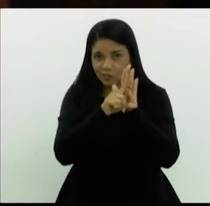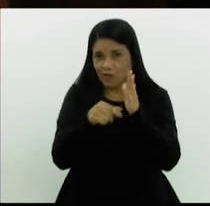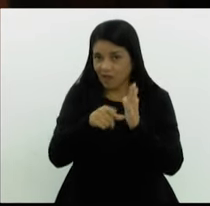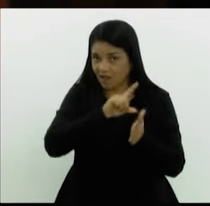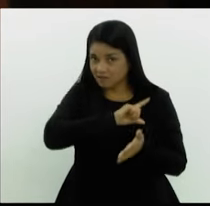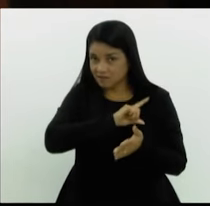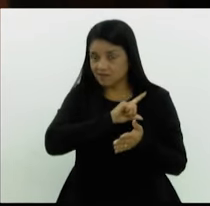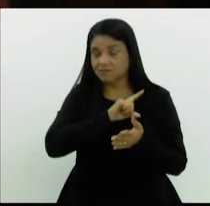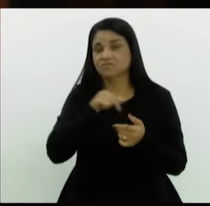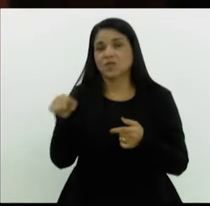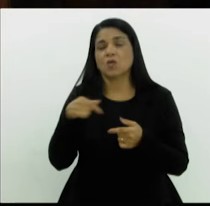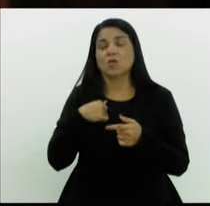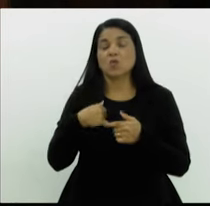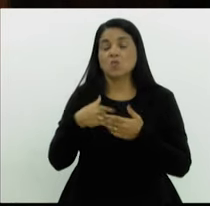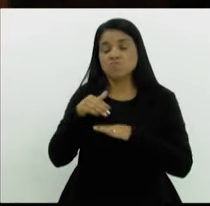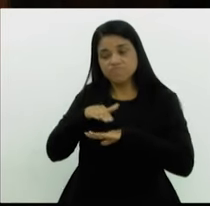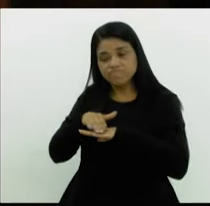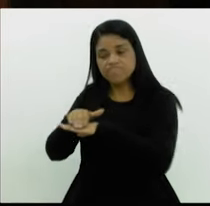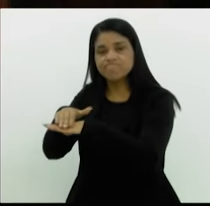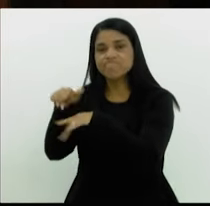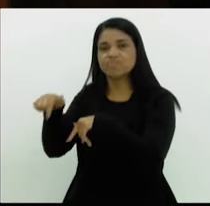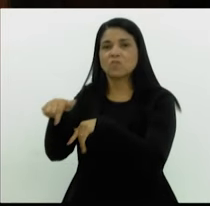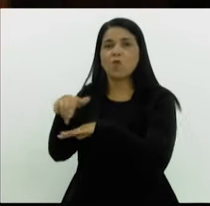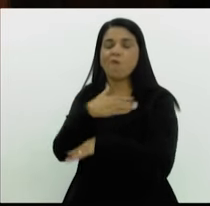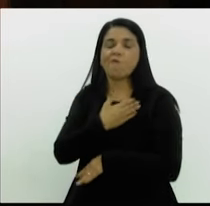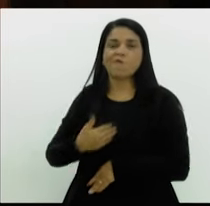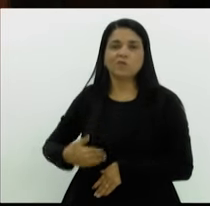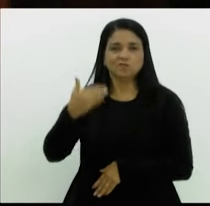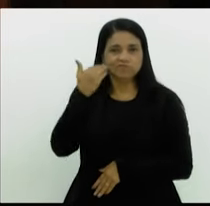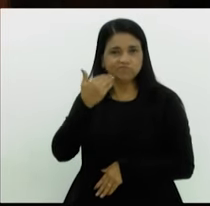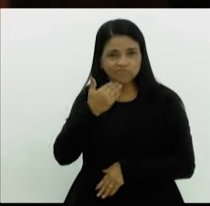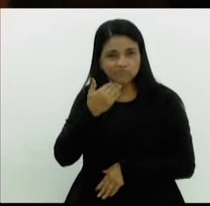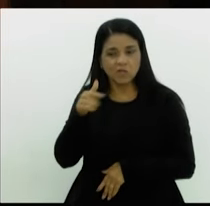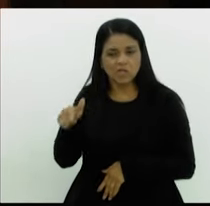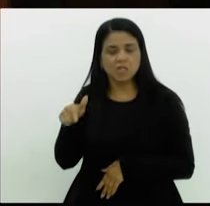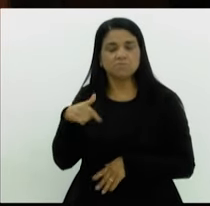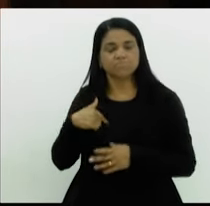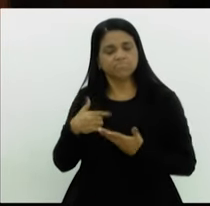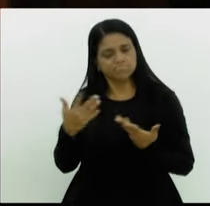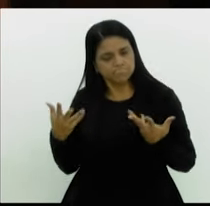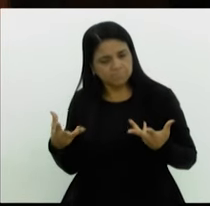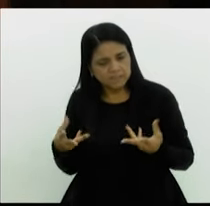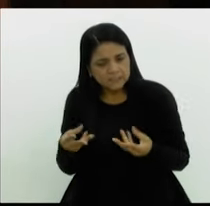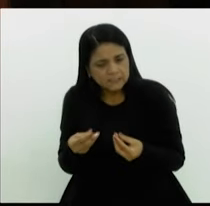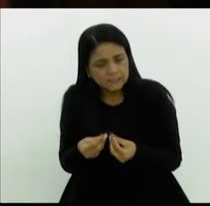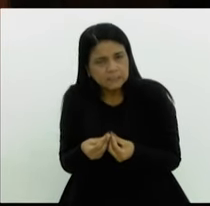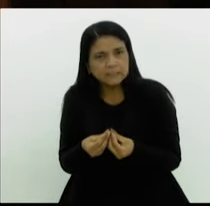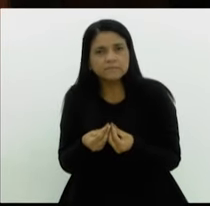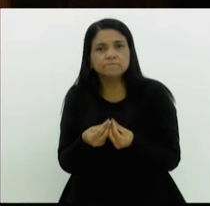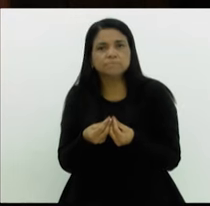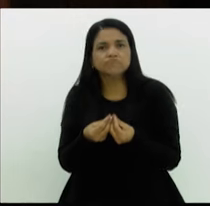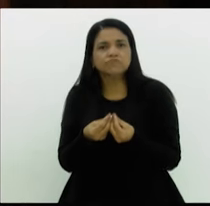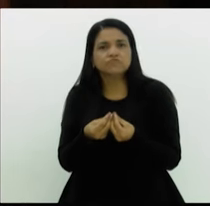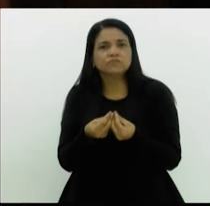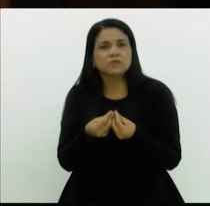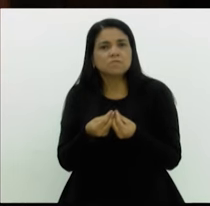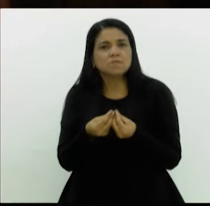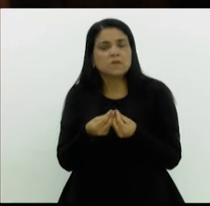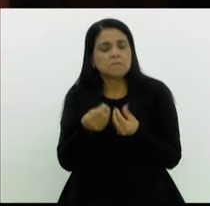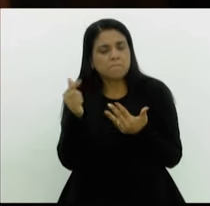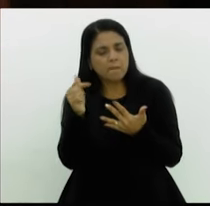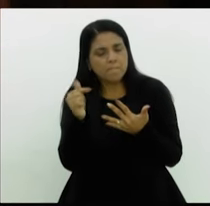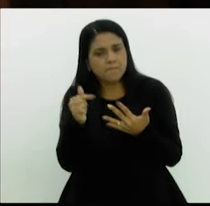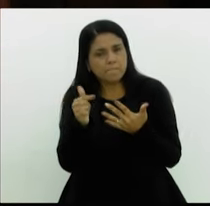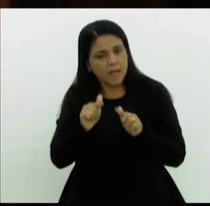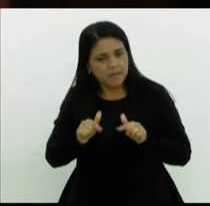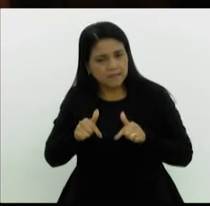essa demanda ao nosso governador Cláudio Castro, que se mostrou sensível, falou a respeito das ações que tomaria